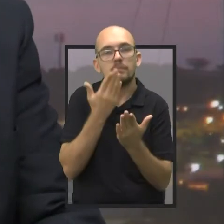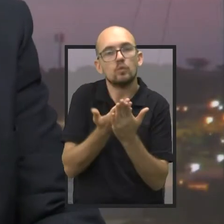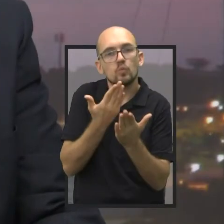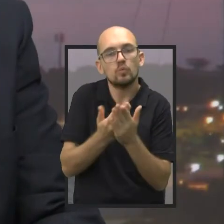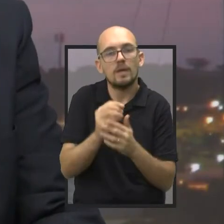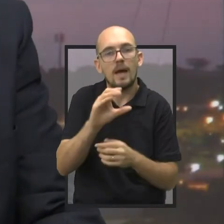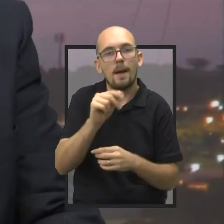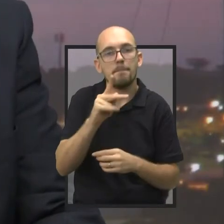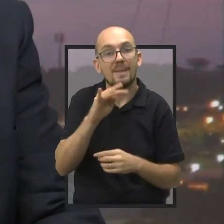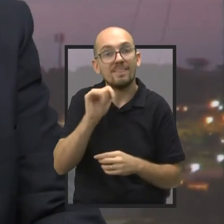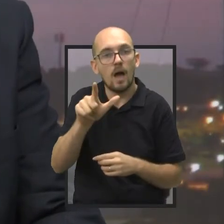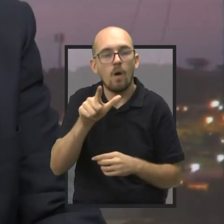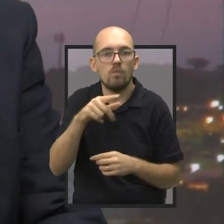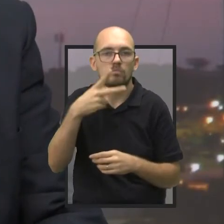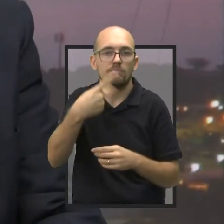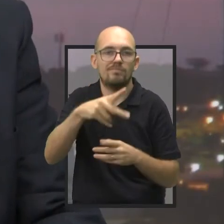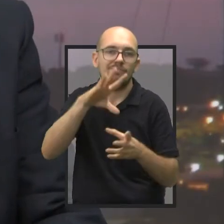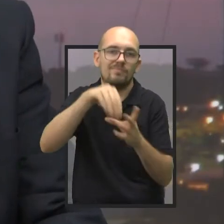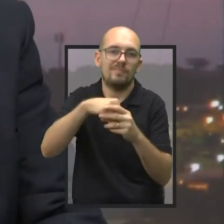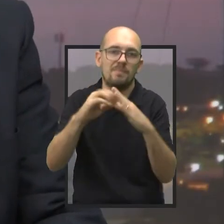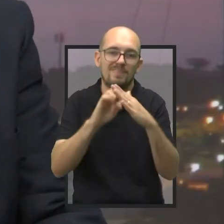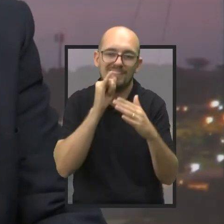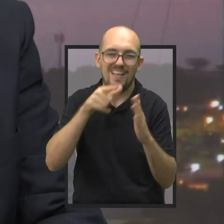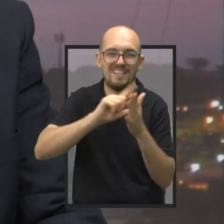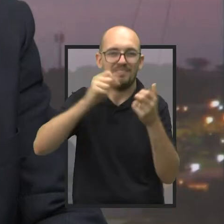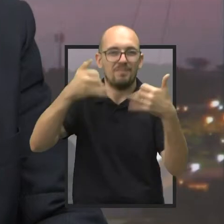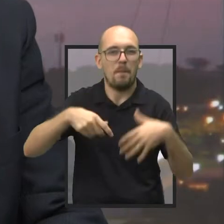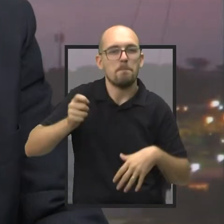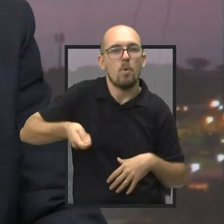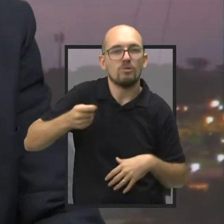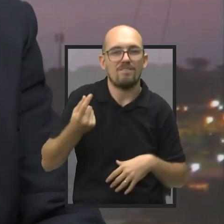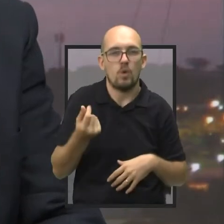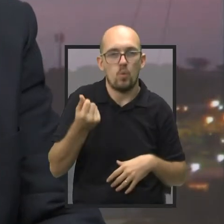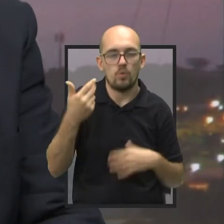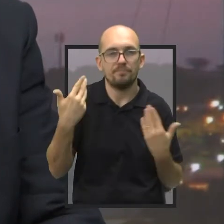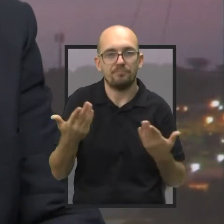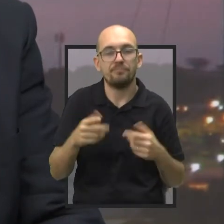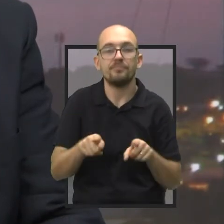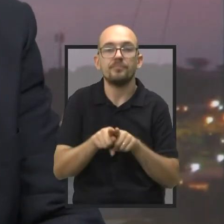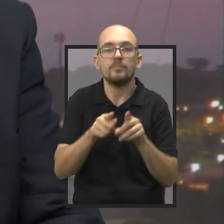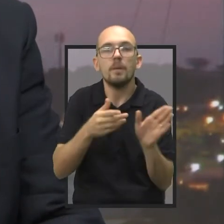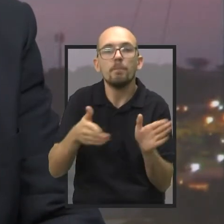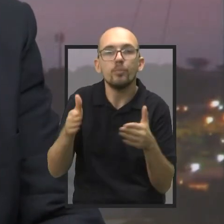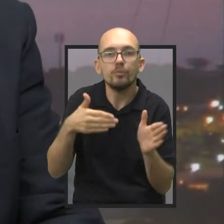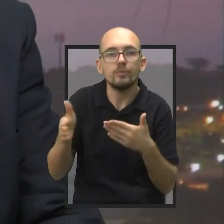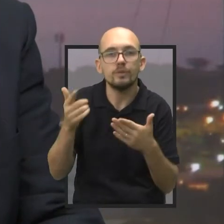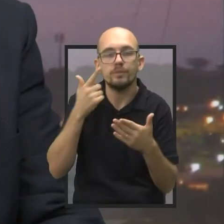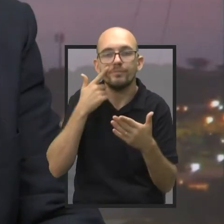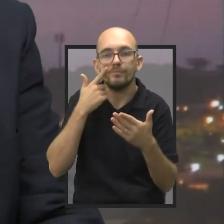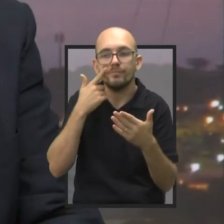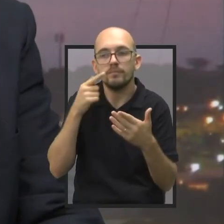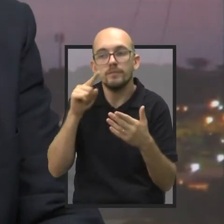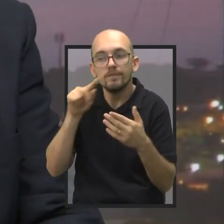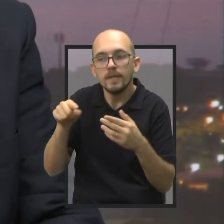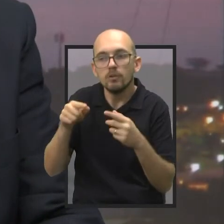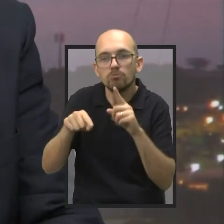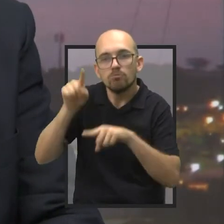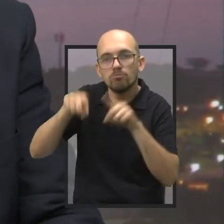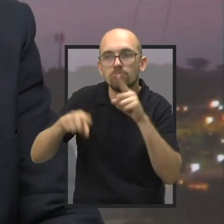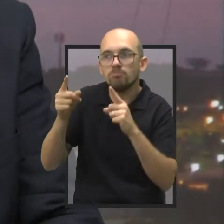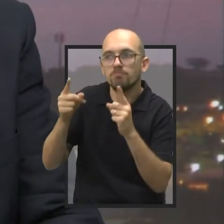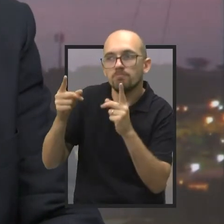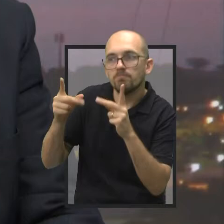e derivativos, que é a questão aí da Bolsa de Valores, produção e análise de informações estatísticas de